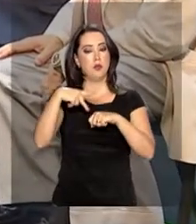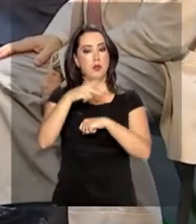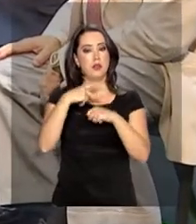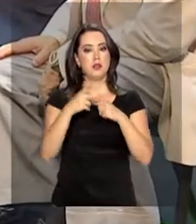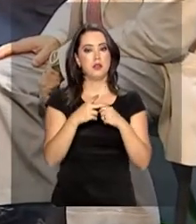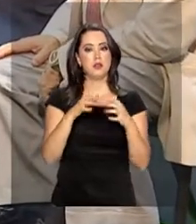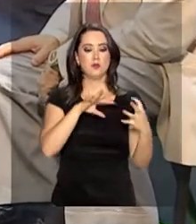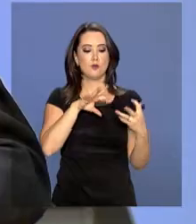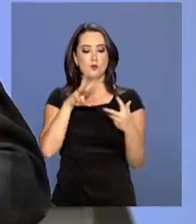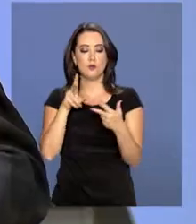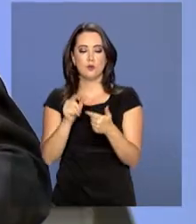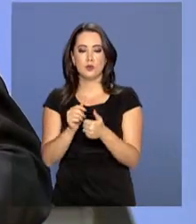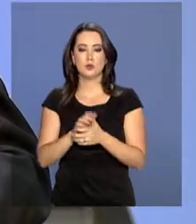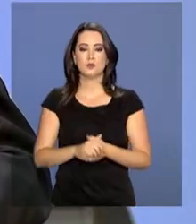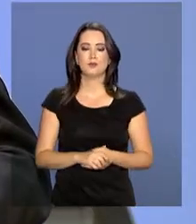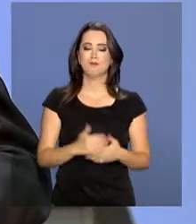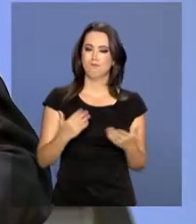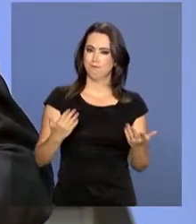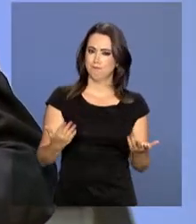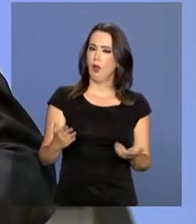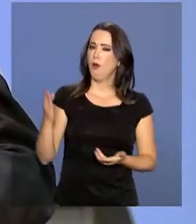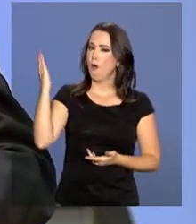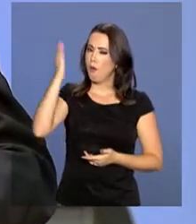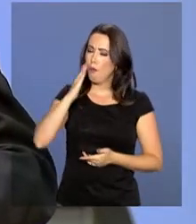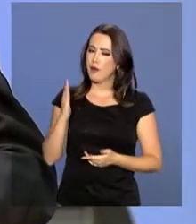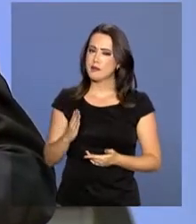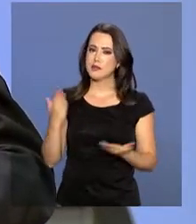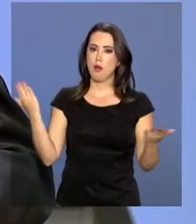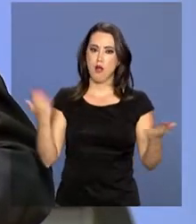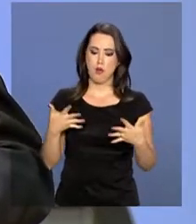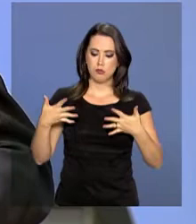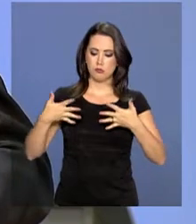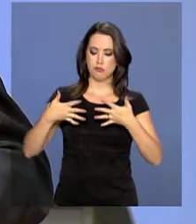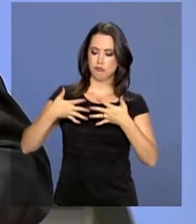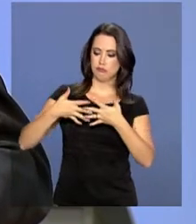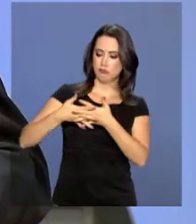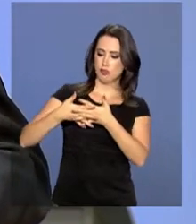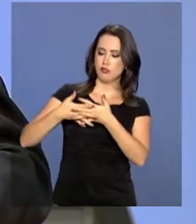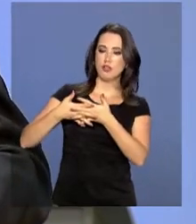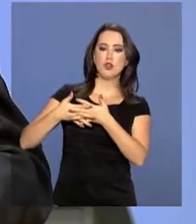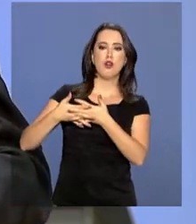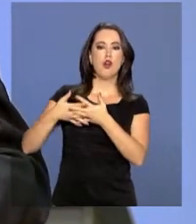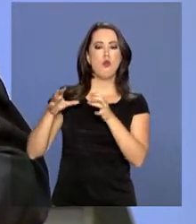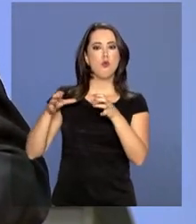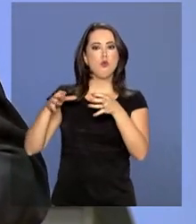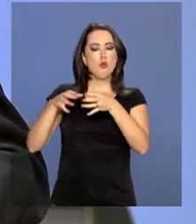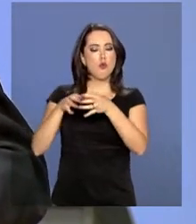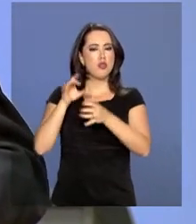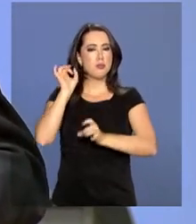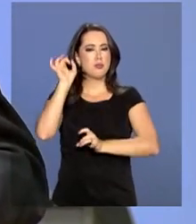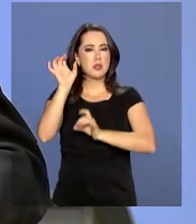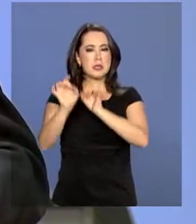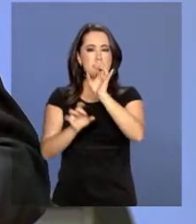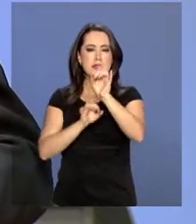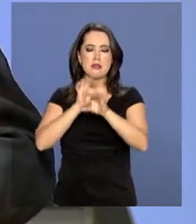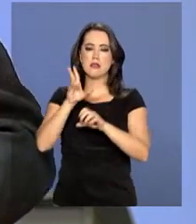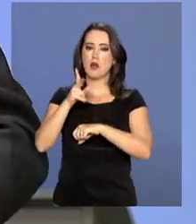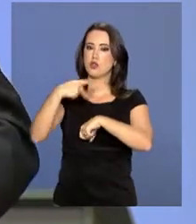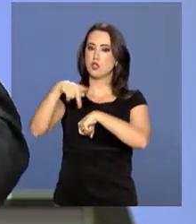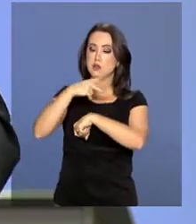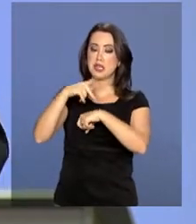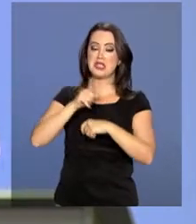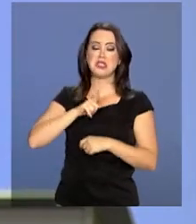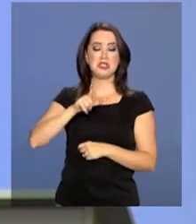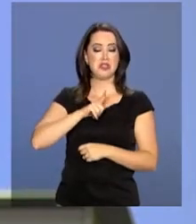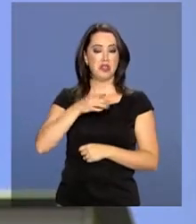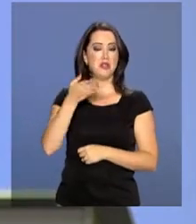cenário internacional. Um Brasil que passa a integrar o seletíssimo clube de países que